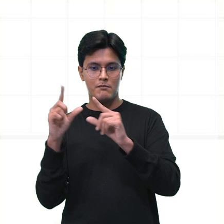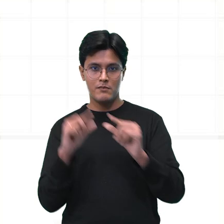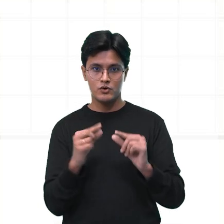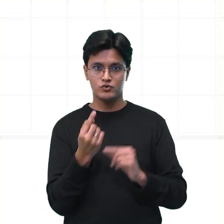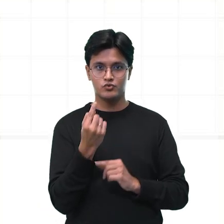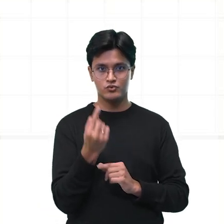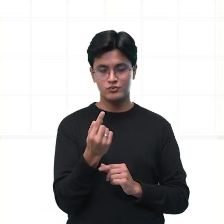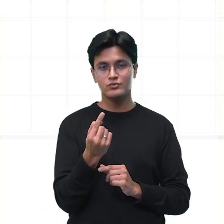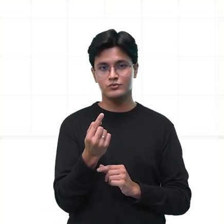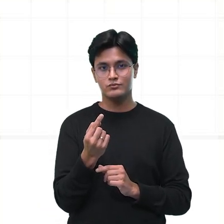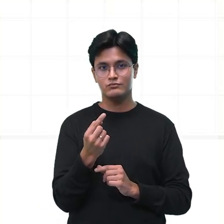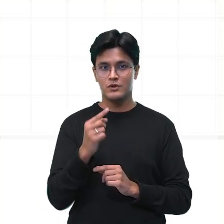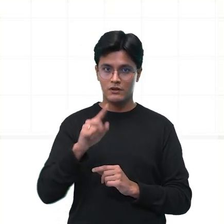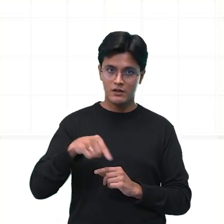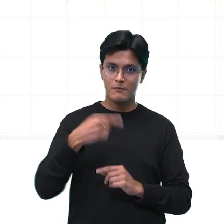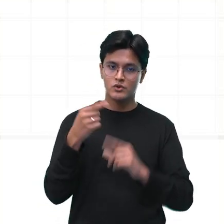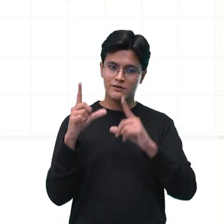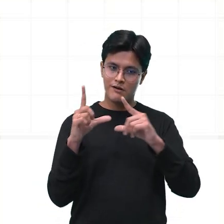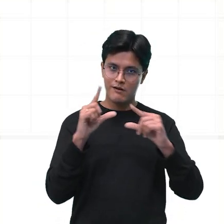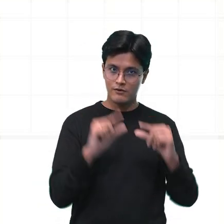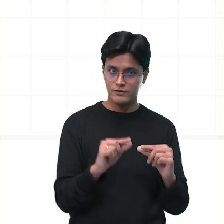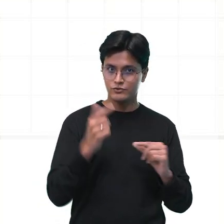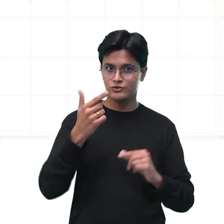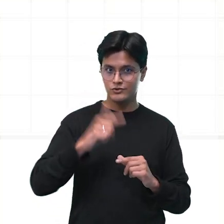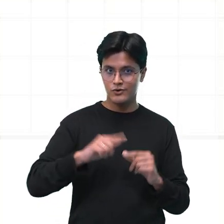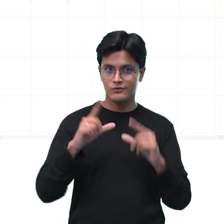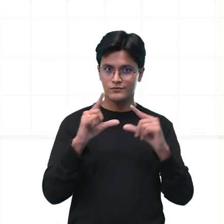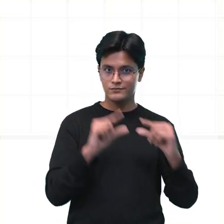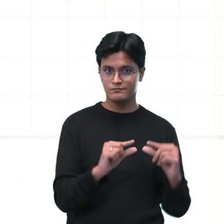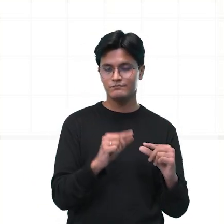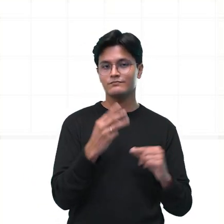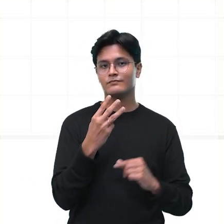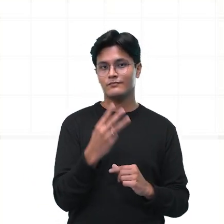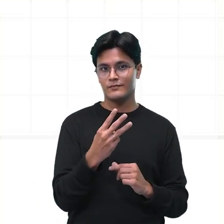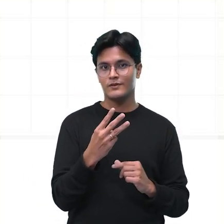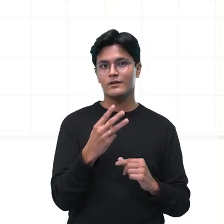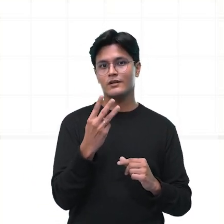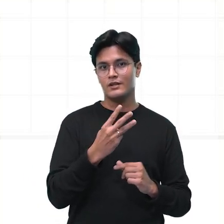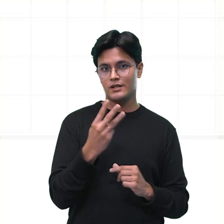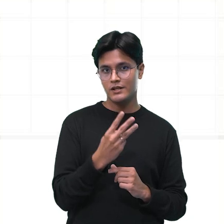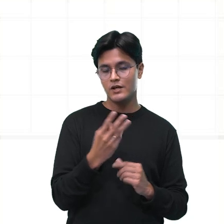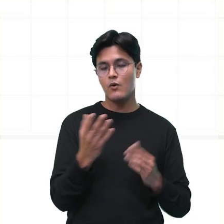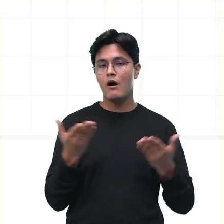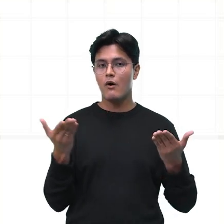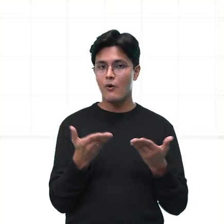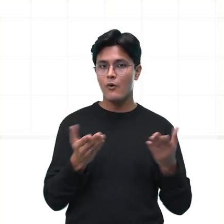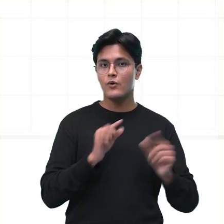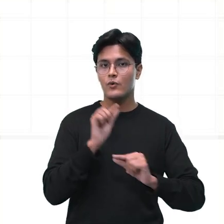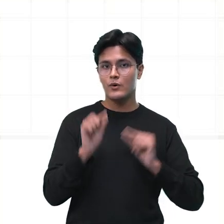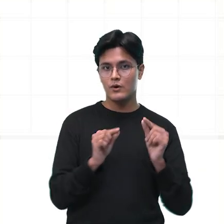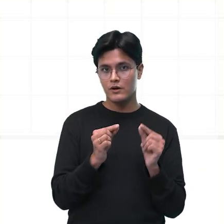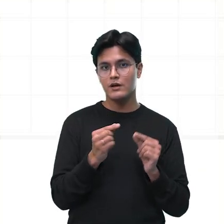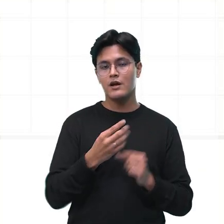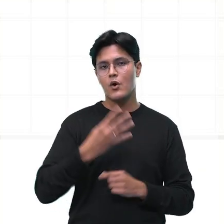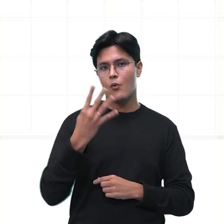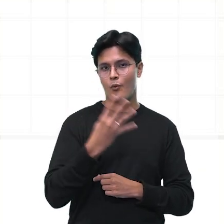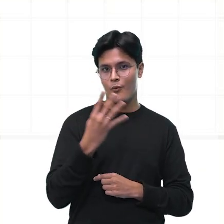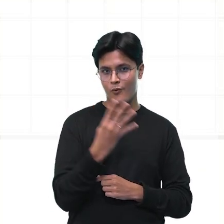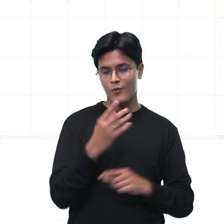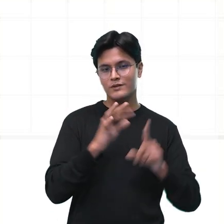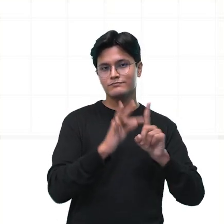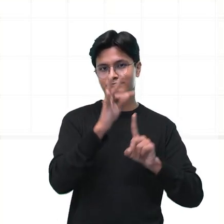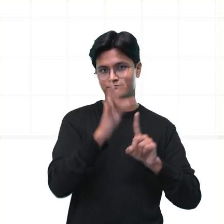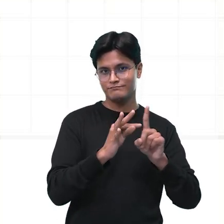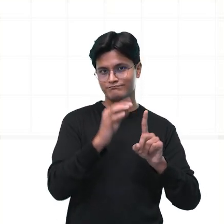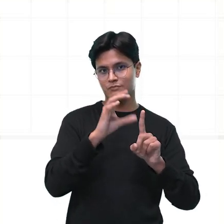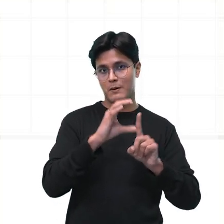veio para cá caiu o segundo grau terceiro grau estamos agora em 4º viram